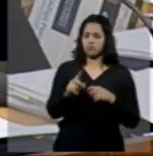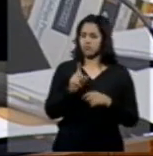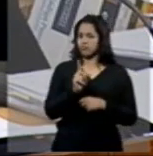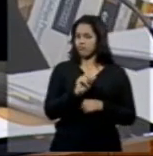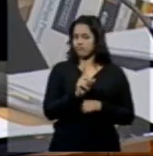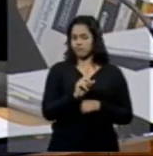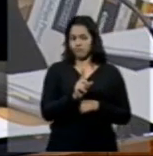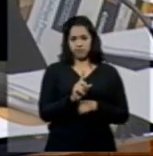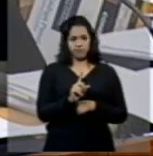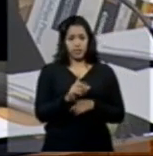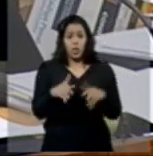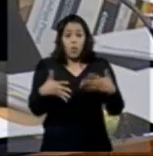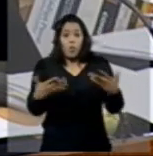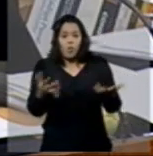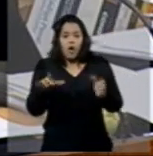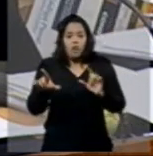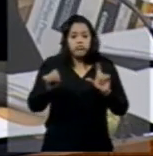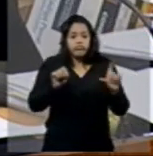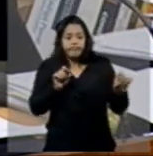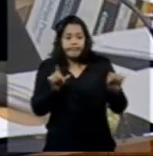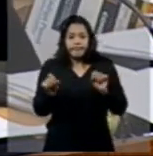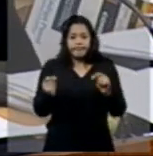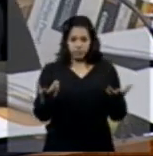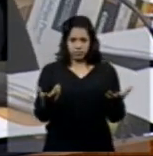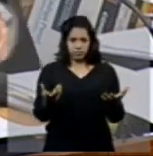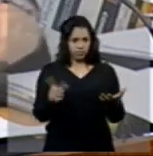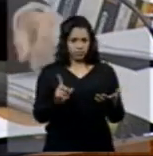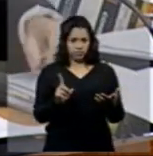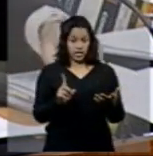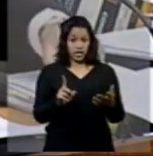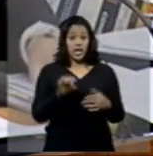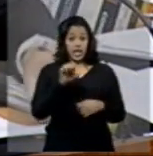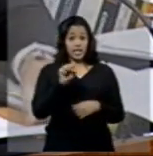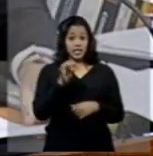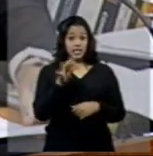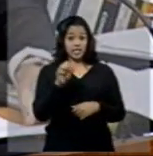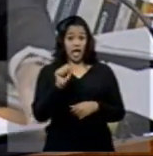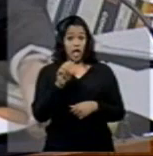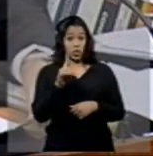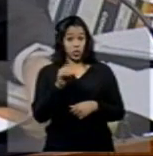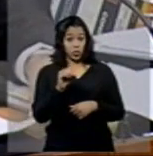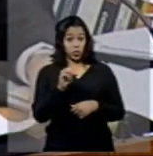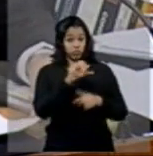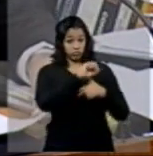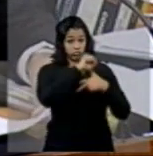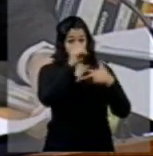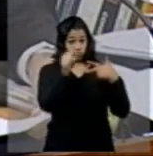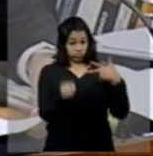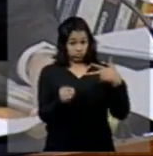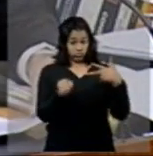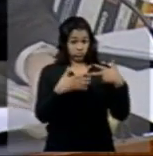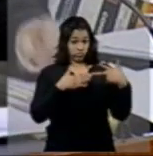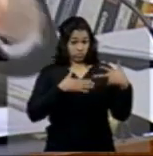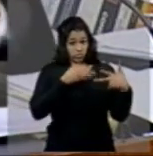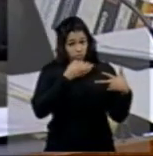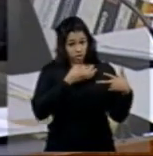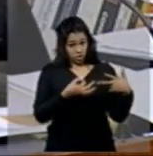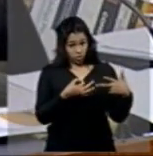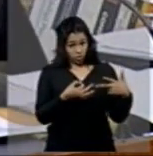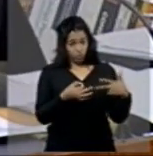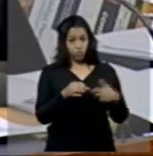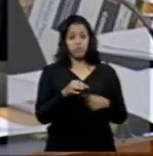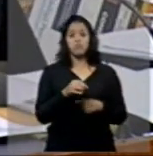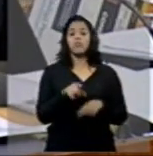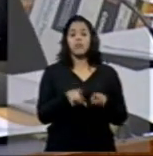isso, pode aquilo, qual a opção que poderia. E o Estado aqui engloba, inclusive, o Estado, a meu ver, o